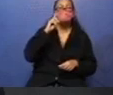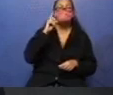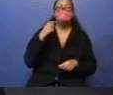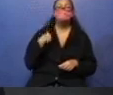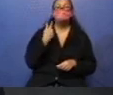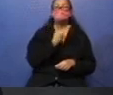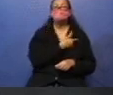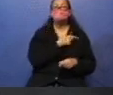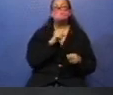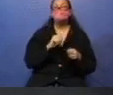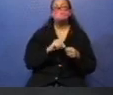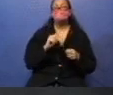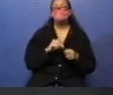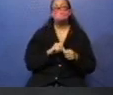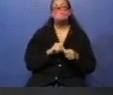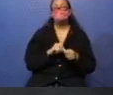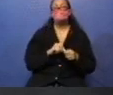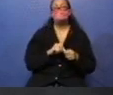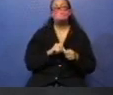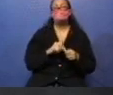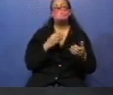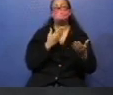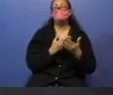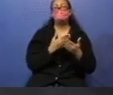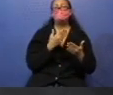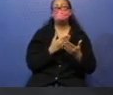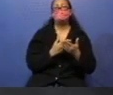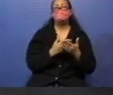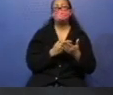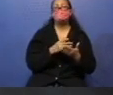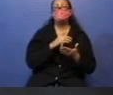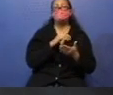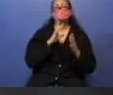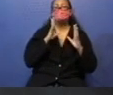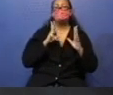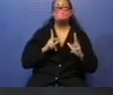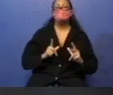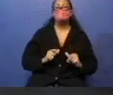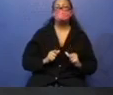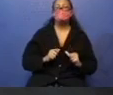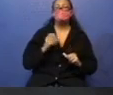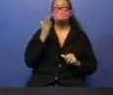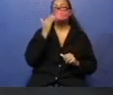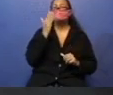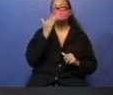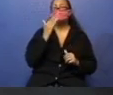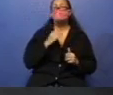Nós fizemos o que hoje? Estudamos higiene e segurança alimentar.